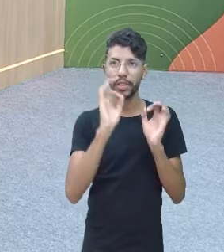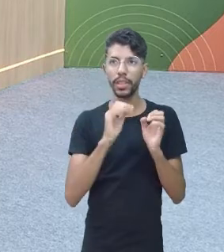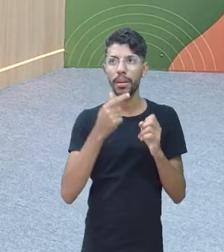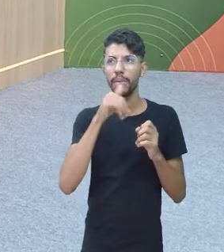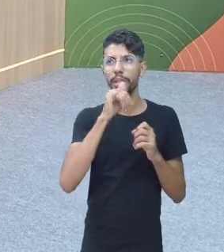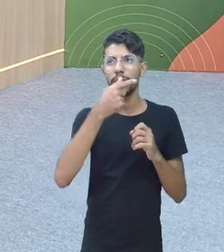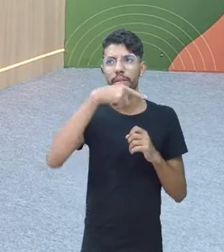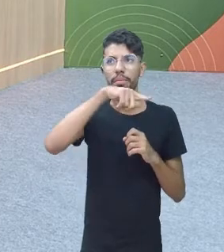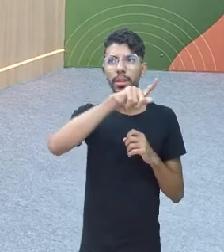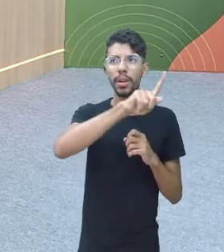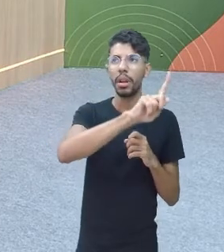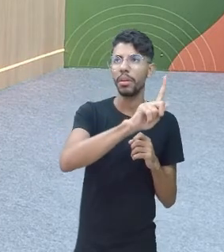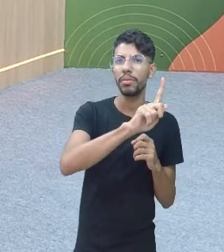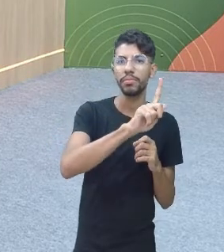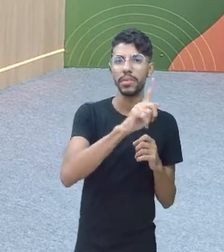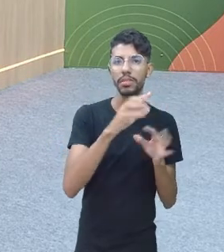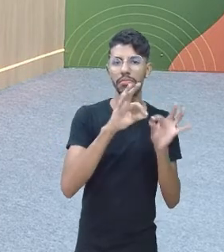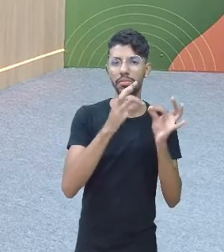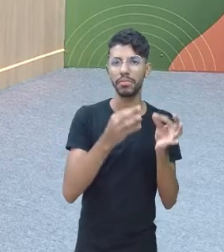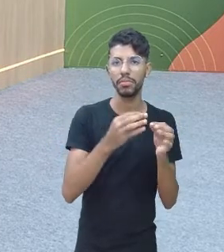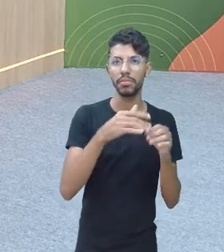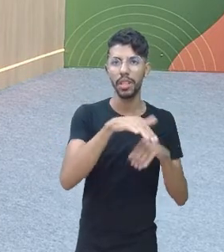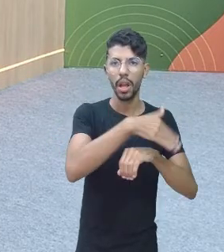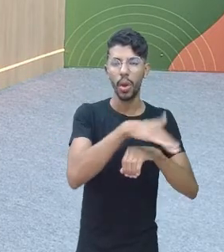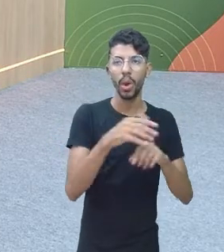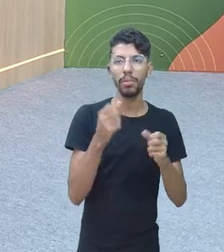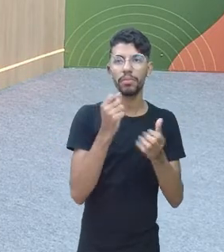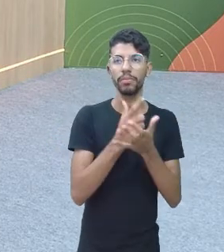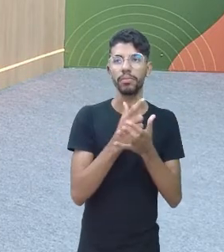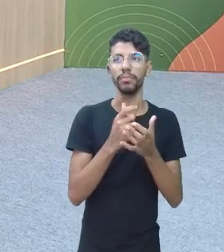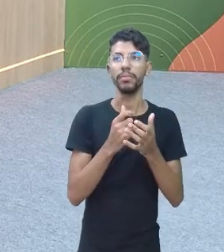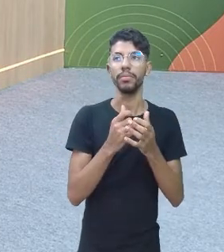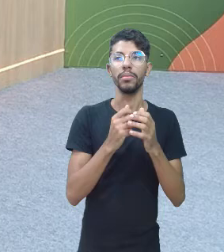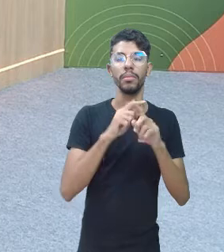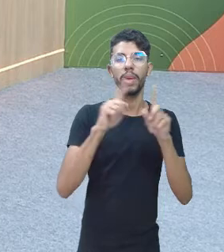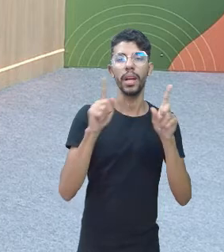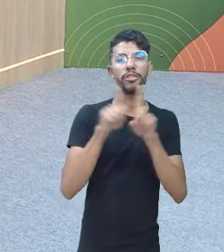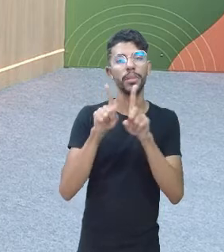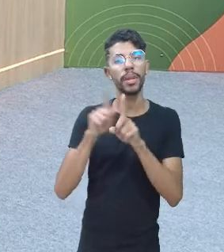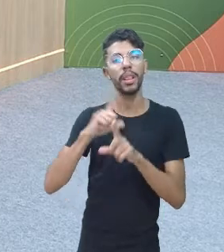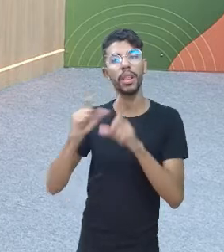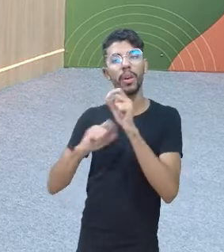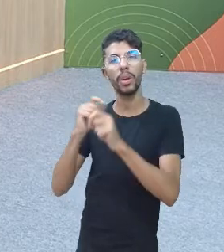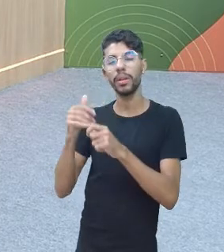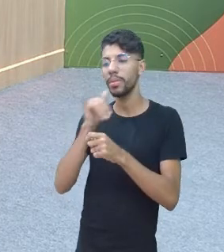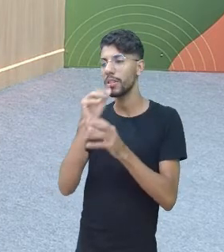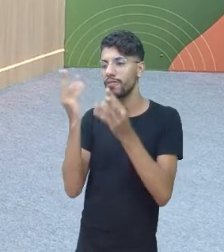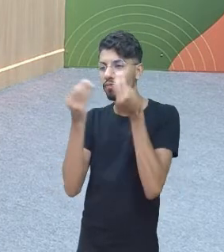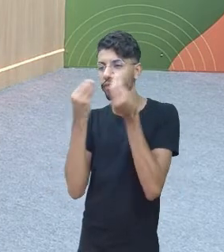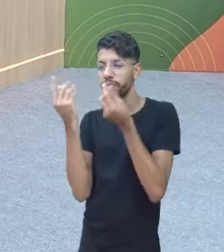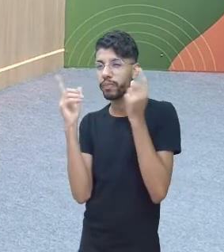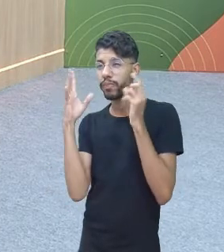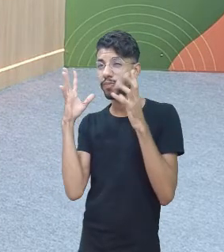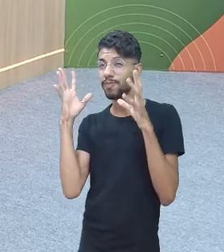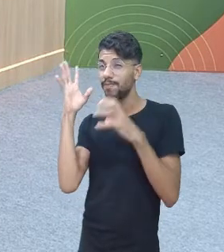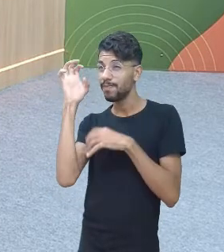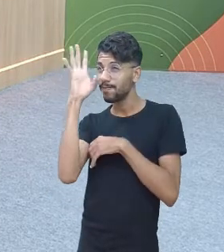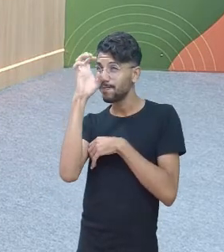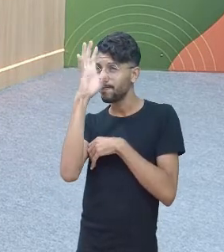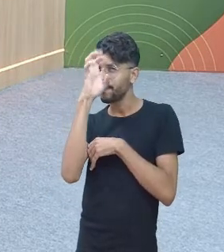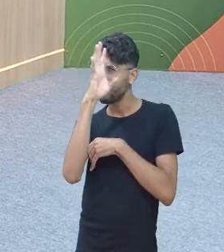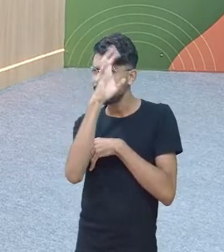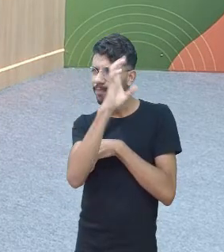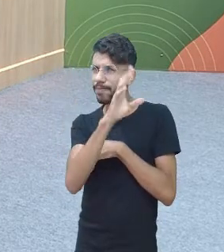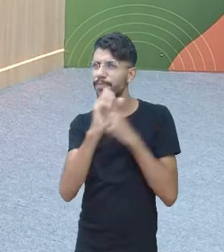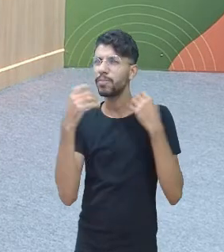eu ir ali comprar pão na esquina, mas eu também tenho maquiagens dificílimas, né? Com muito nível de dificuldade, que pode ser